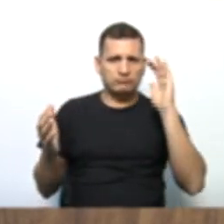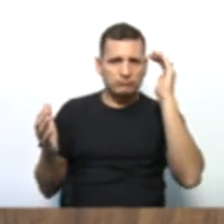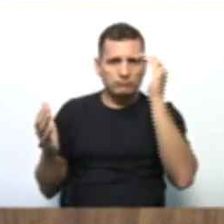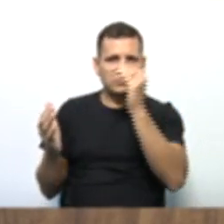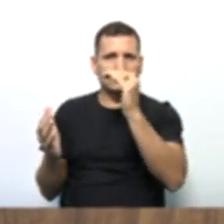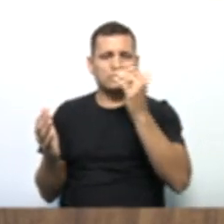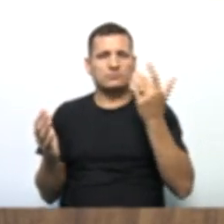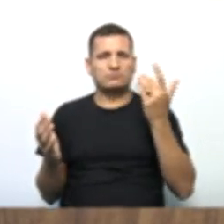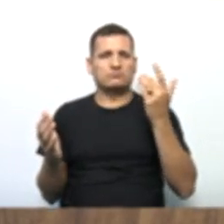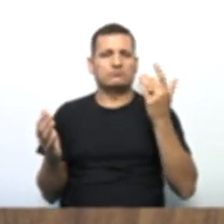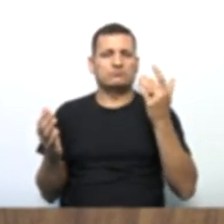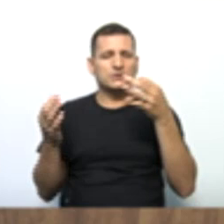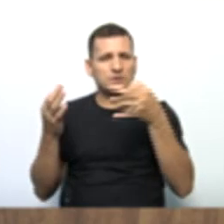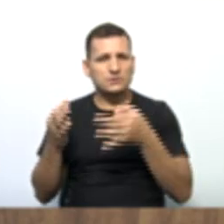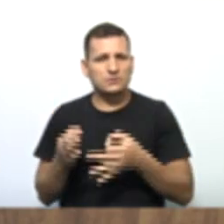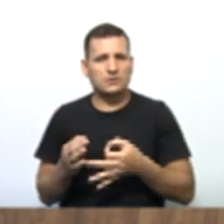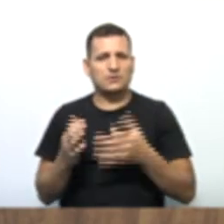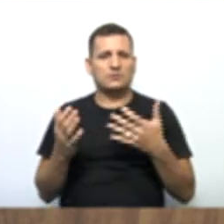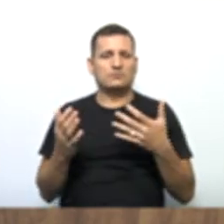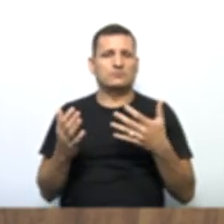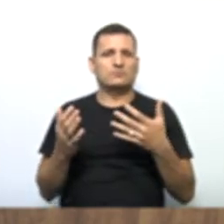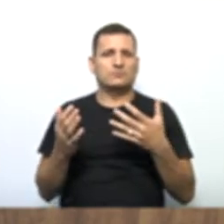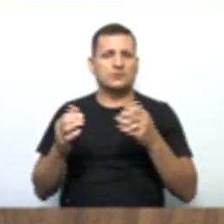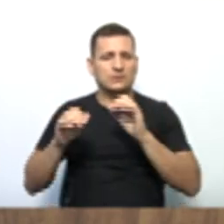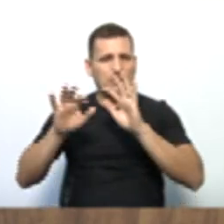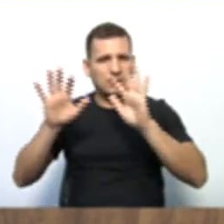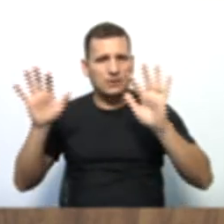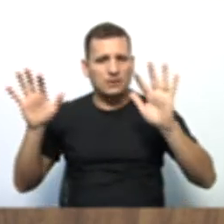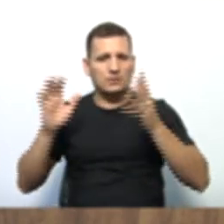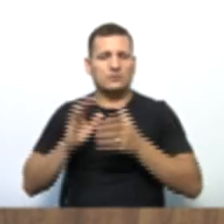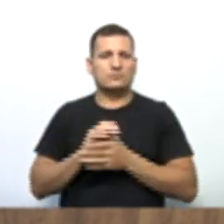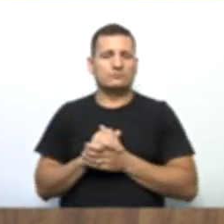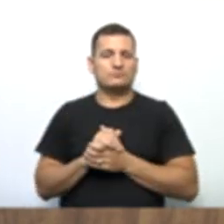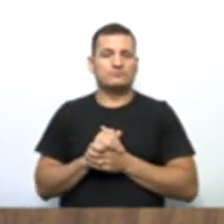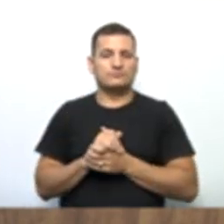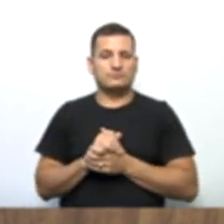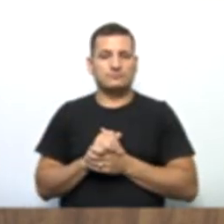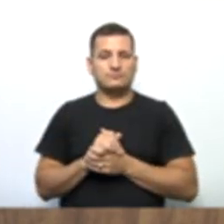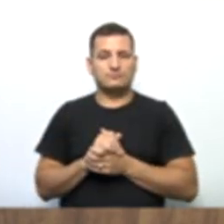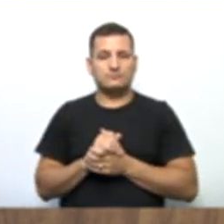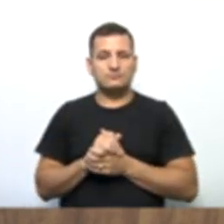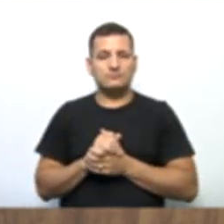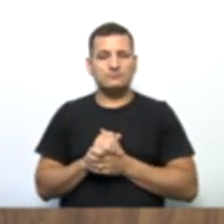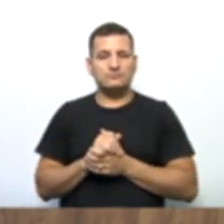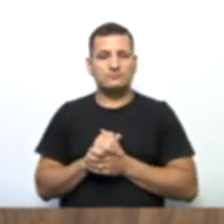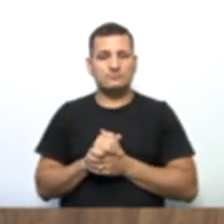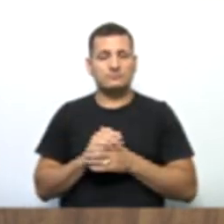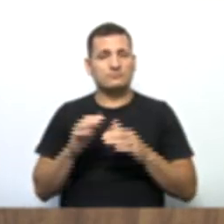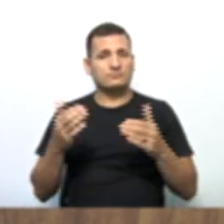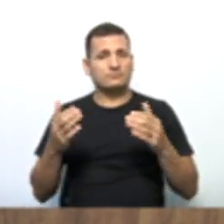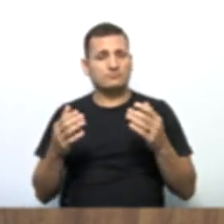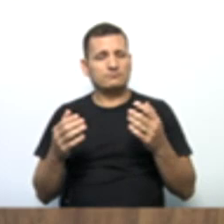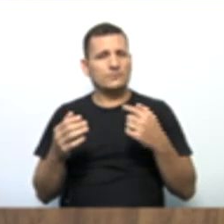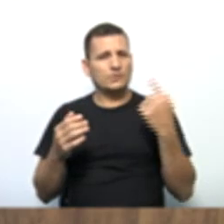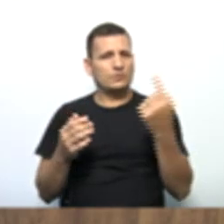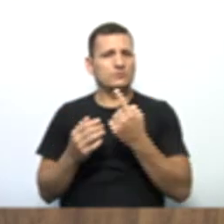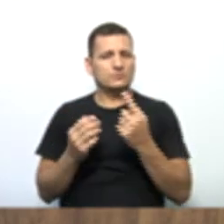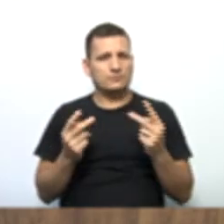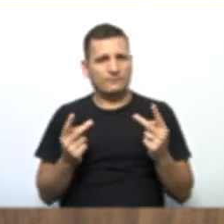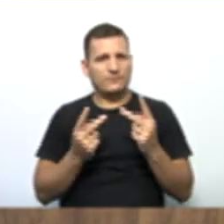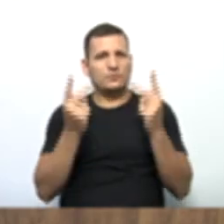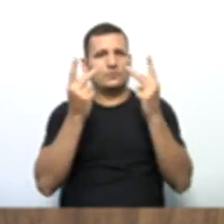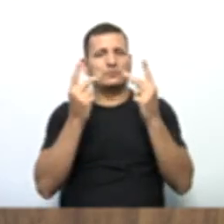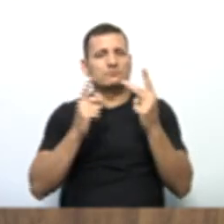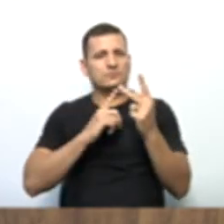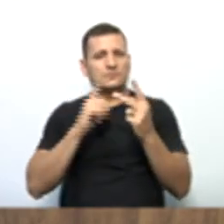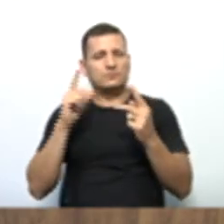leal ao outro, né? Agir com transparência, como está aqui no exemplo que o professor está dando. Então, o nosso processo de valoração, ele tem muito a